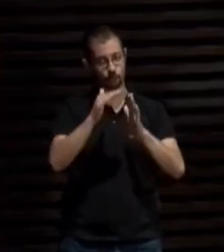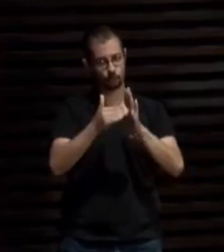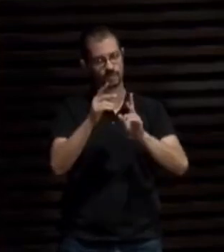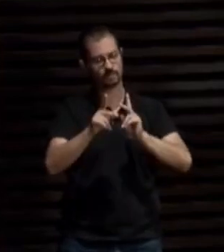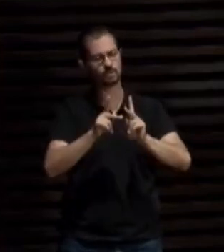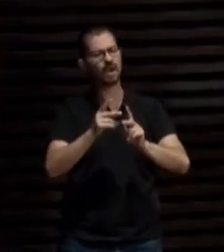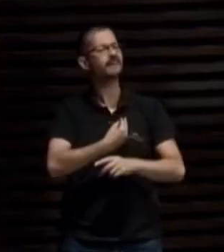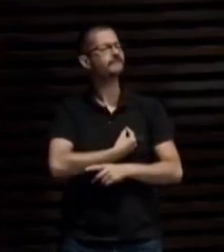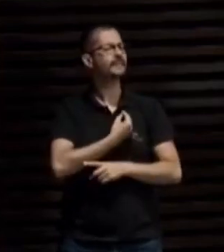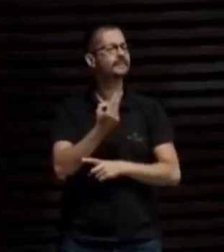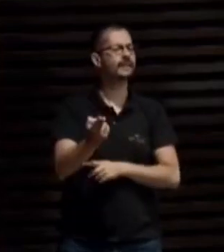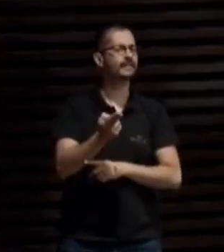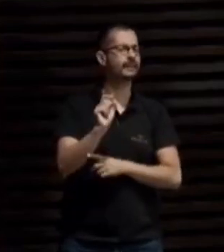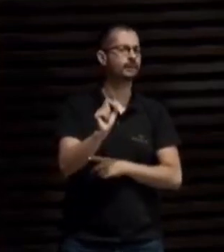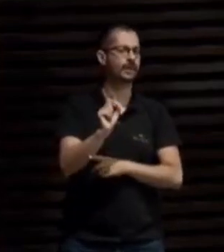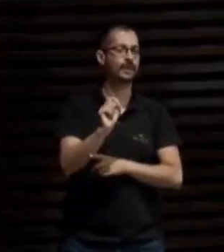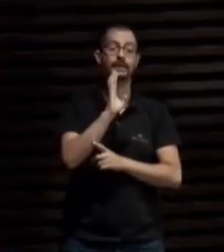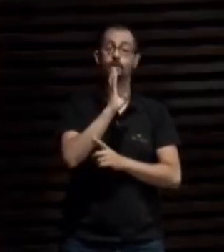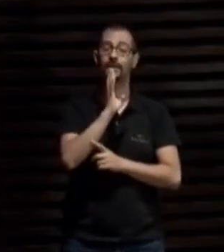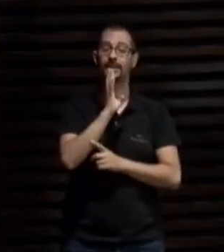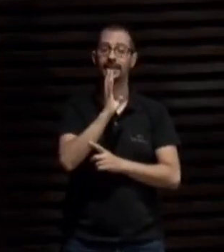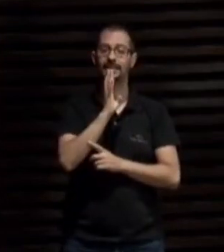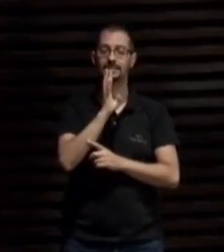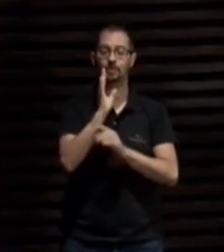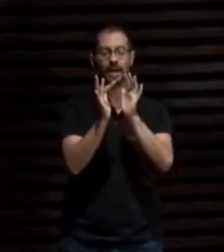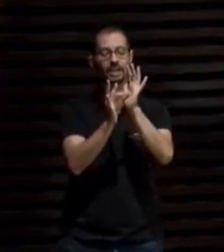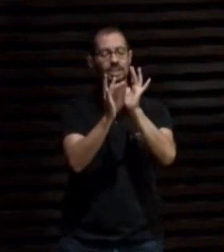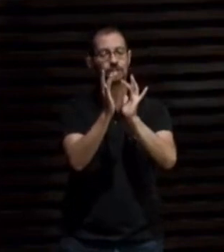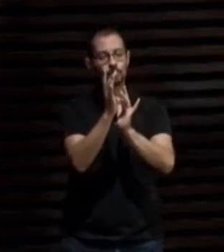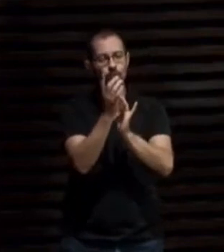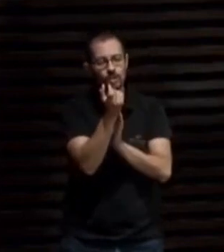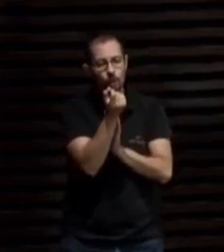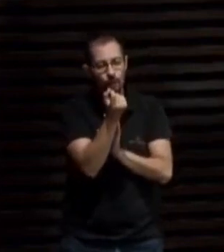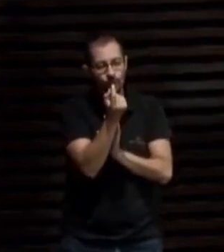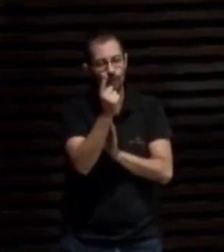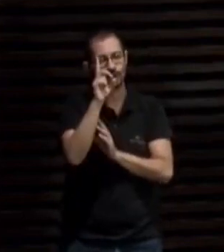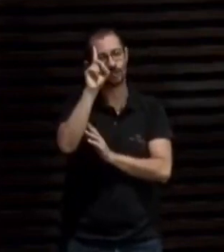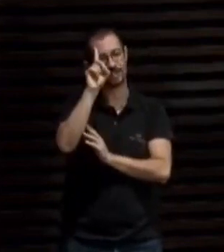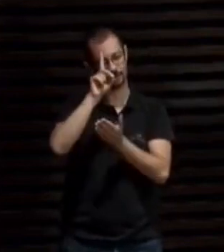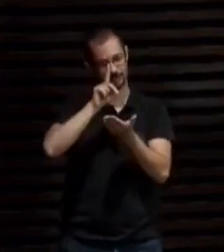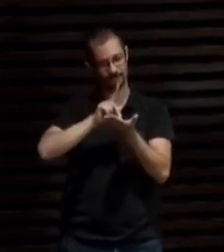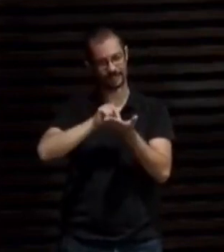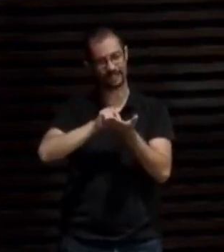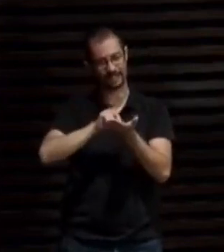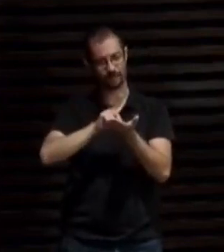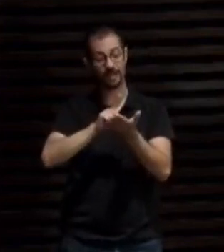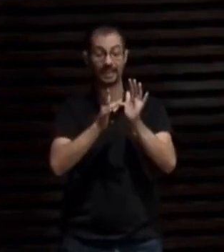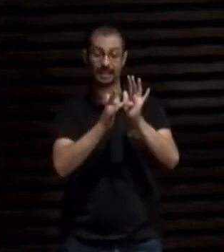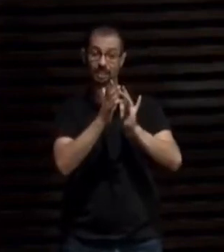é esta: que te conheçam a ti, o único Deus verdadeiro, e a Jesus Cristo, a quem